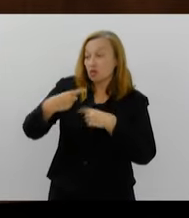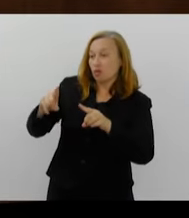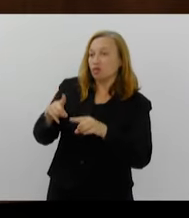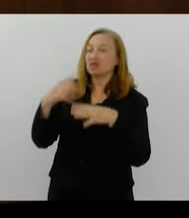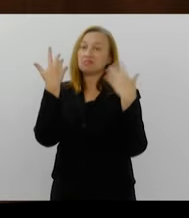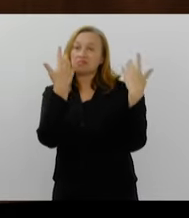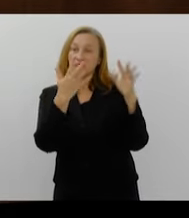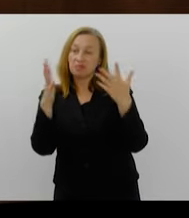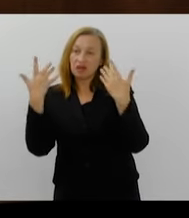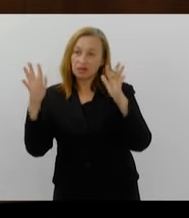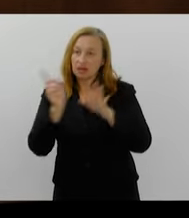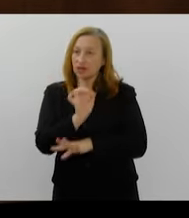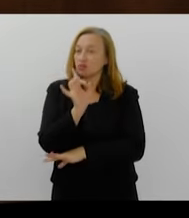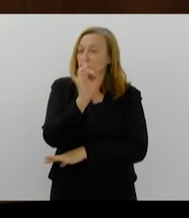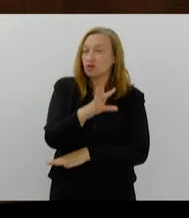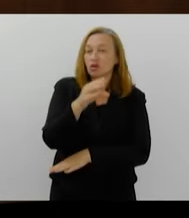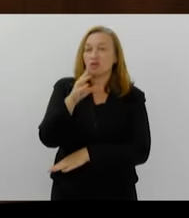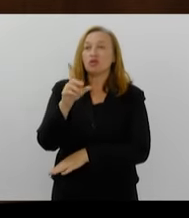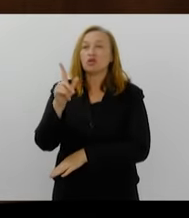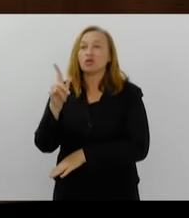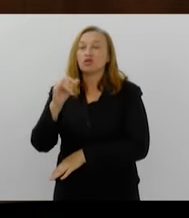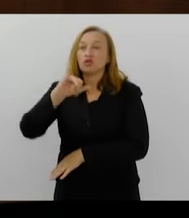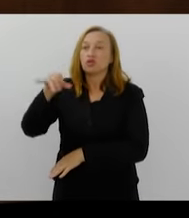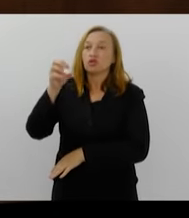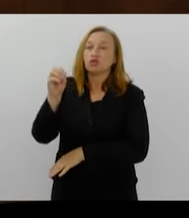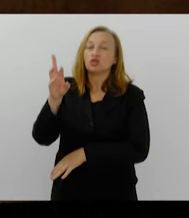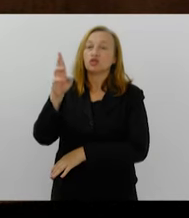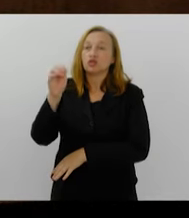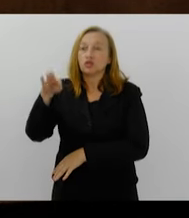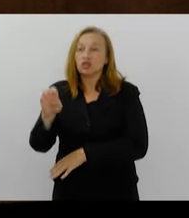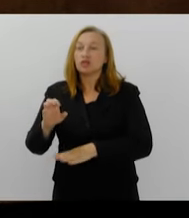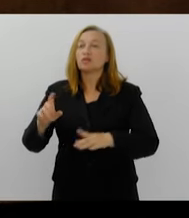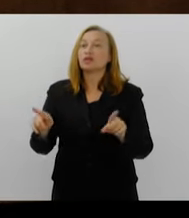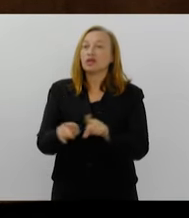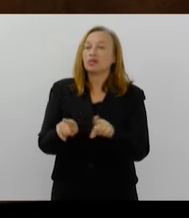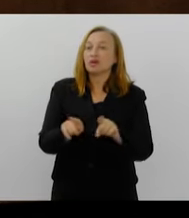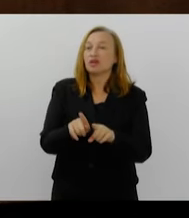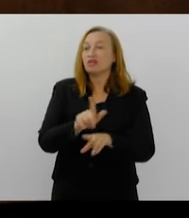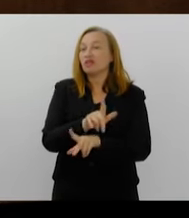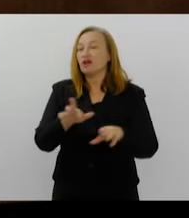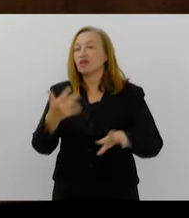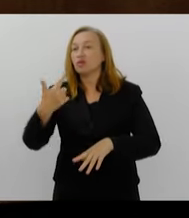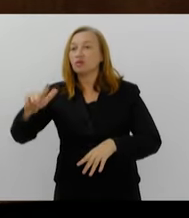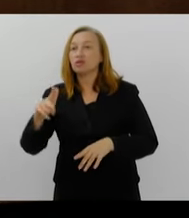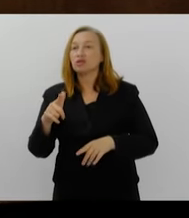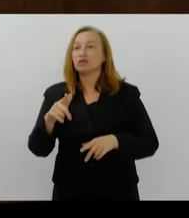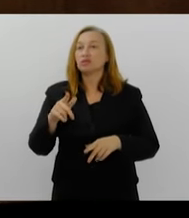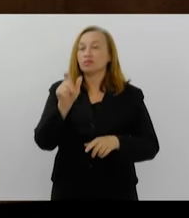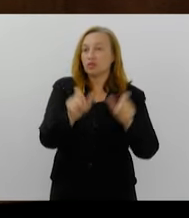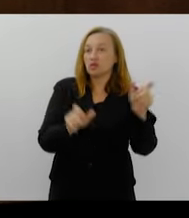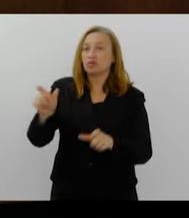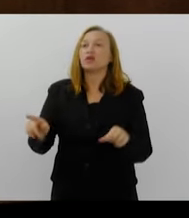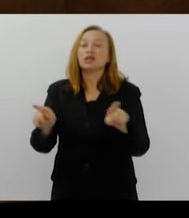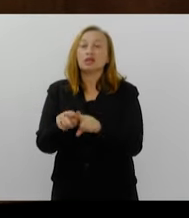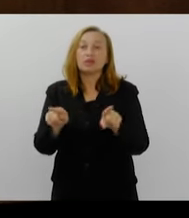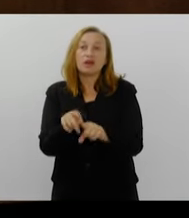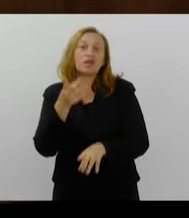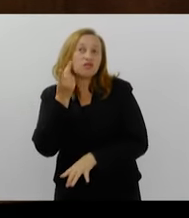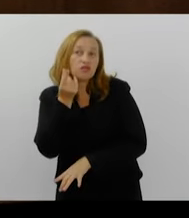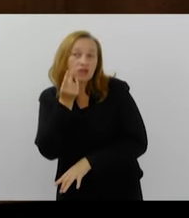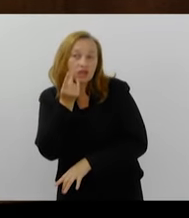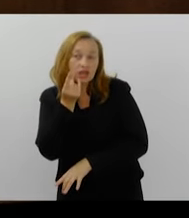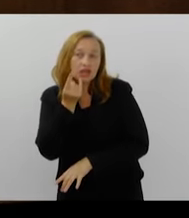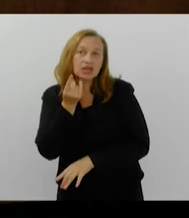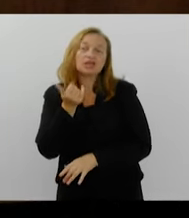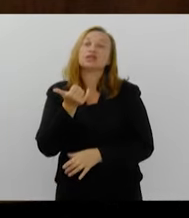parabenizar, não só o Jordi, mas como toda a direita em diversas eleições, assim como a gente tomou em Fortaleza, praticamente, é sempre aquele 0,5% para lá,